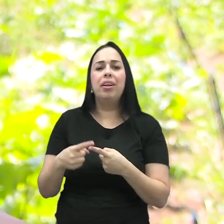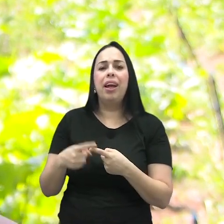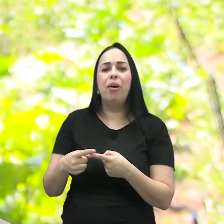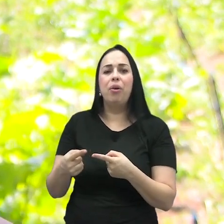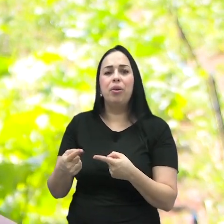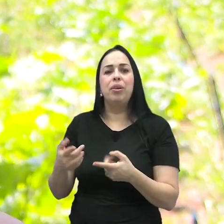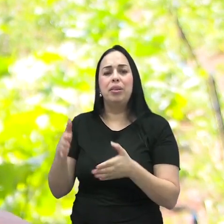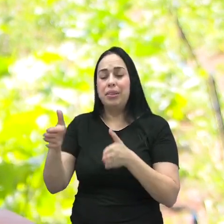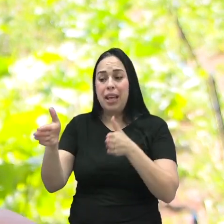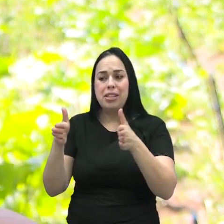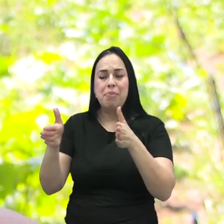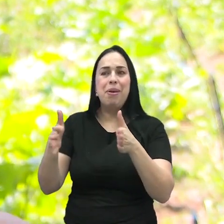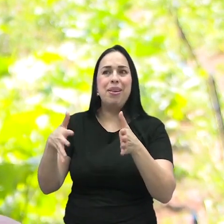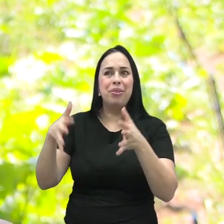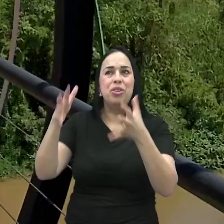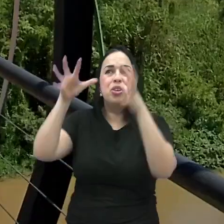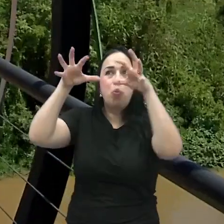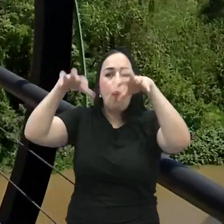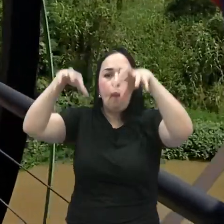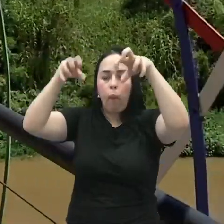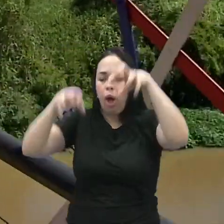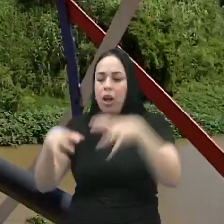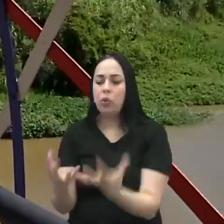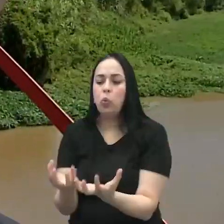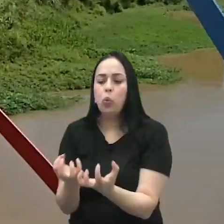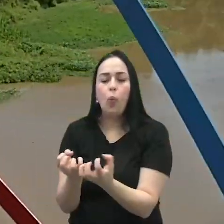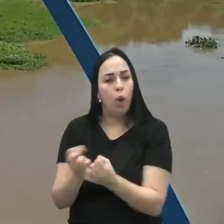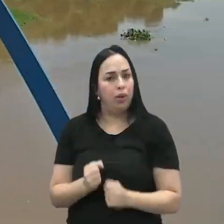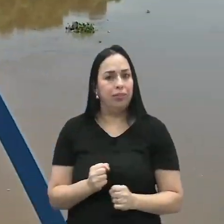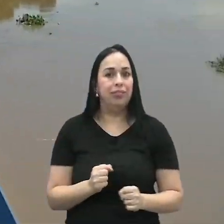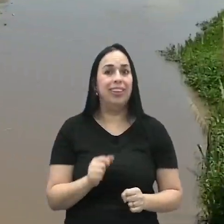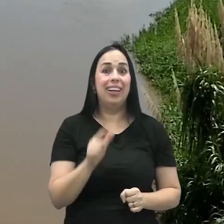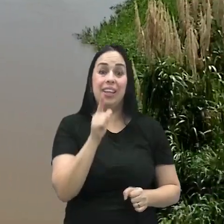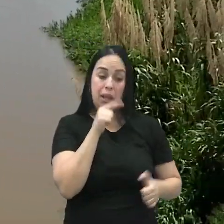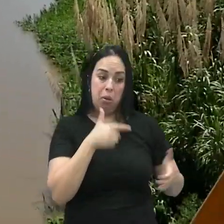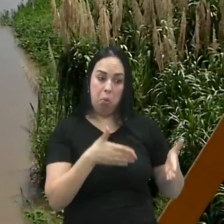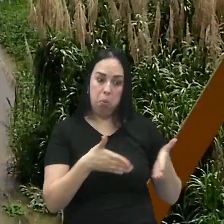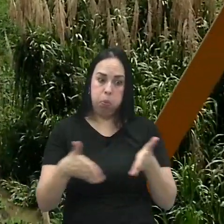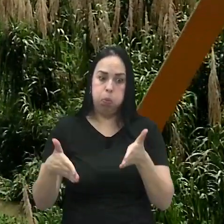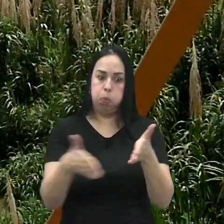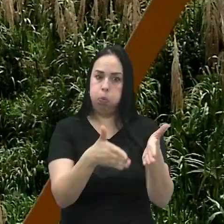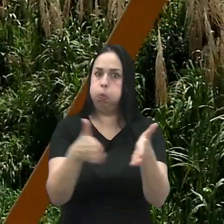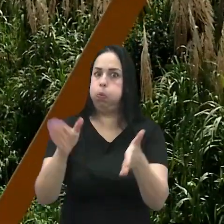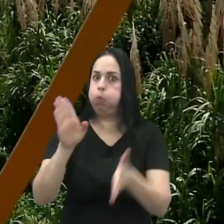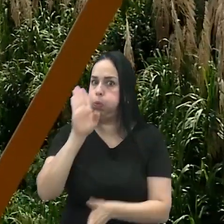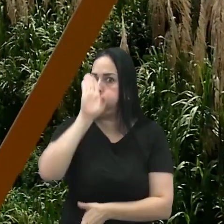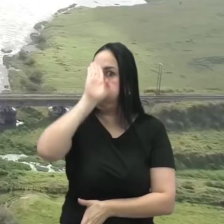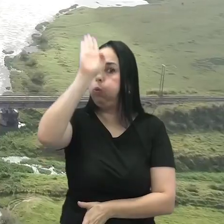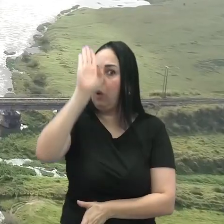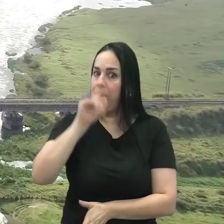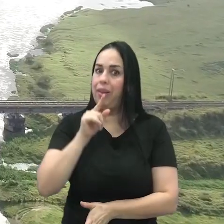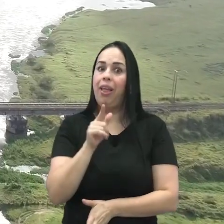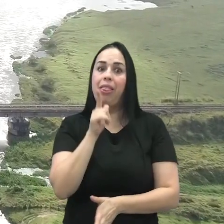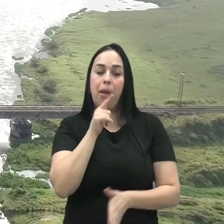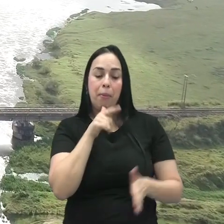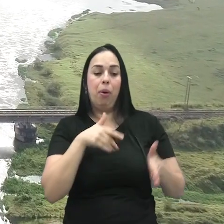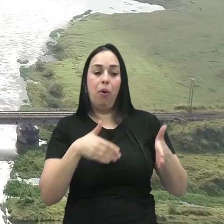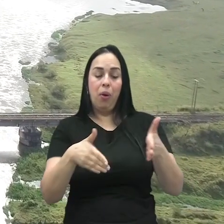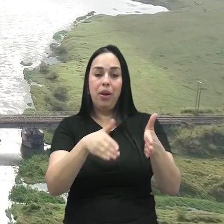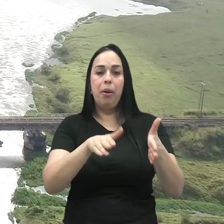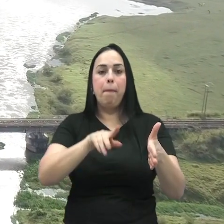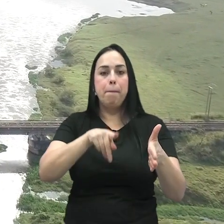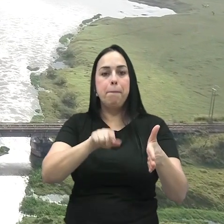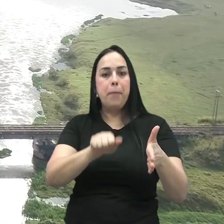resistem tão bem a esses períodos de estiagem. E quando se fala em água, os rios são protagonistas. O Paraíba do Sul,